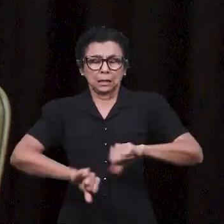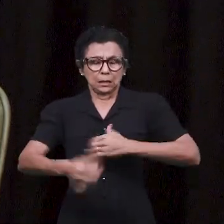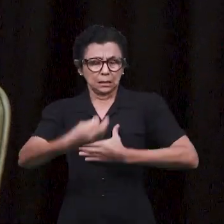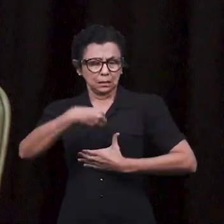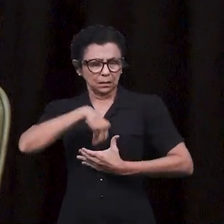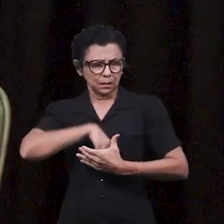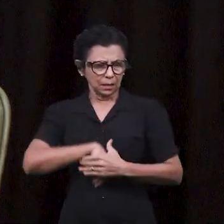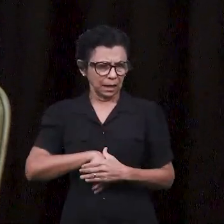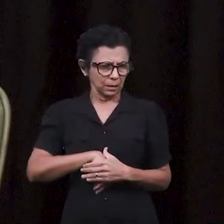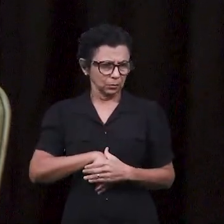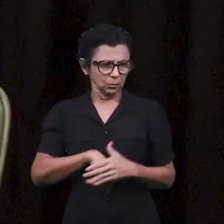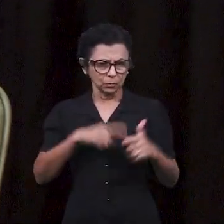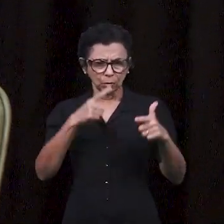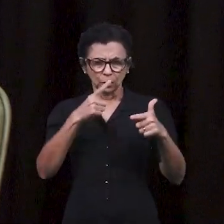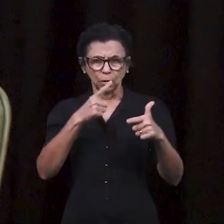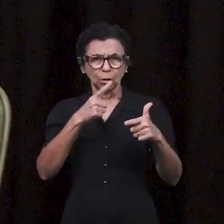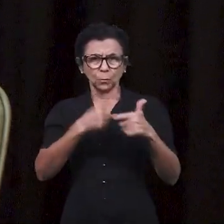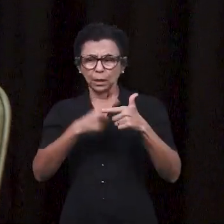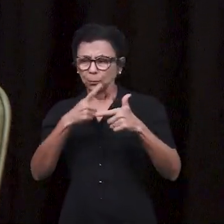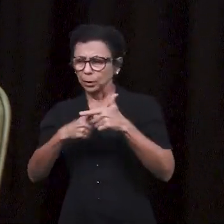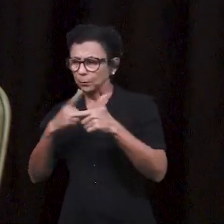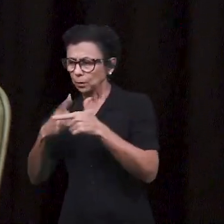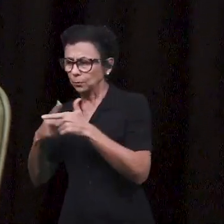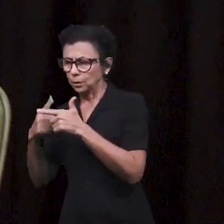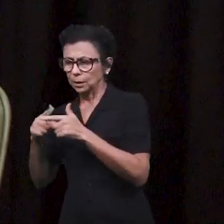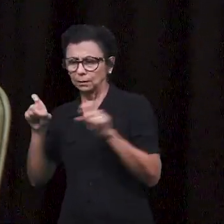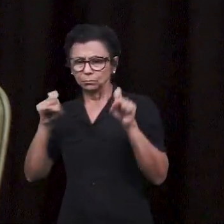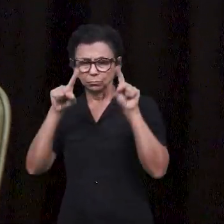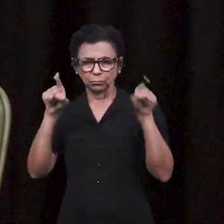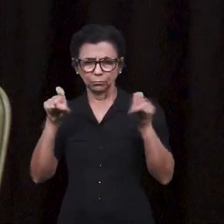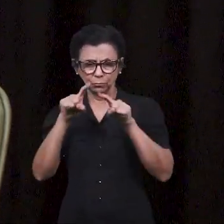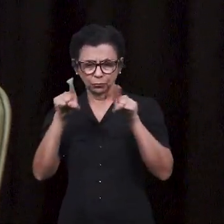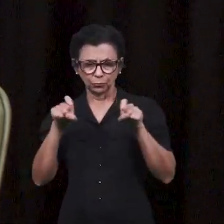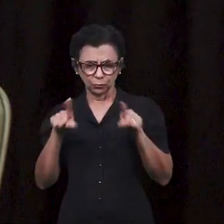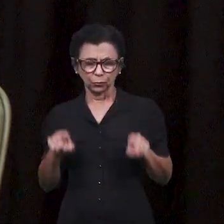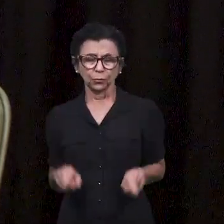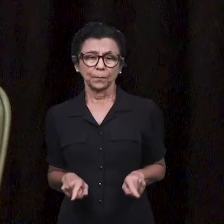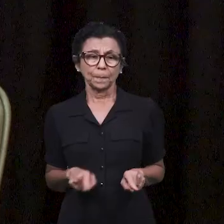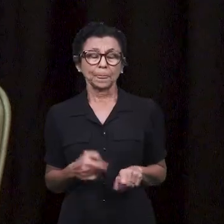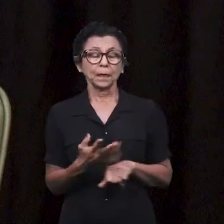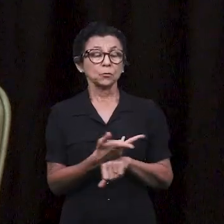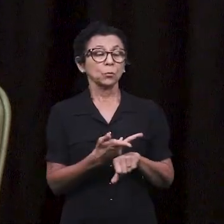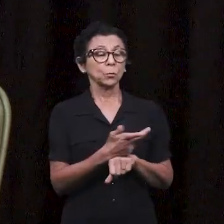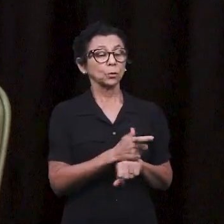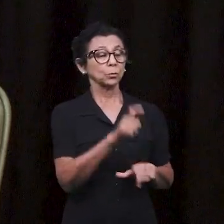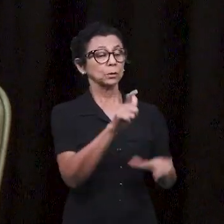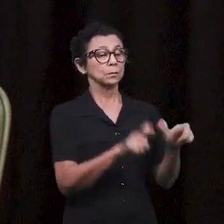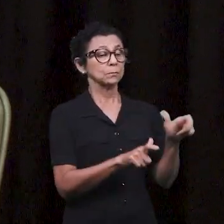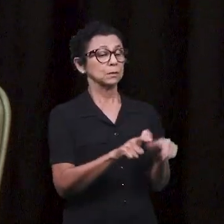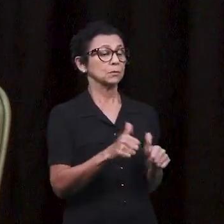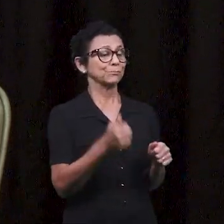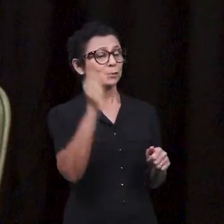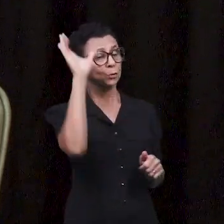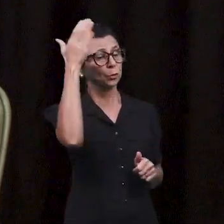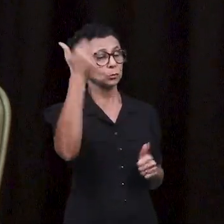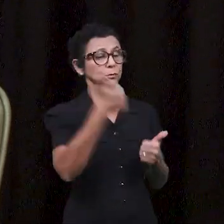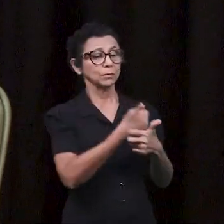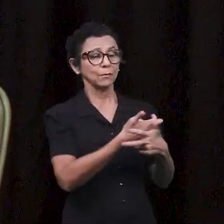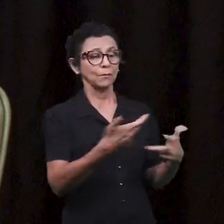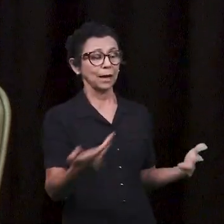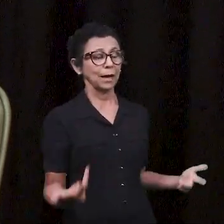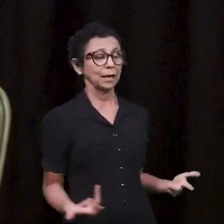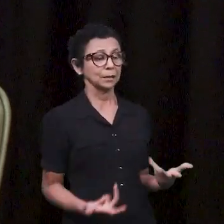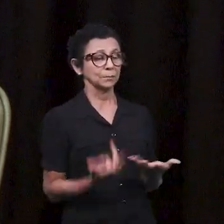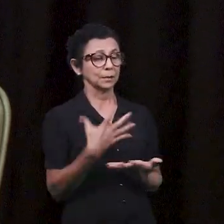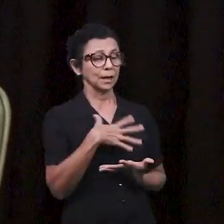que vivem por aí afora buscam soluções para preencher o vazio da alma com os diversos recursos que estão